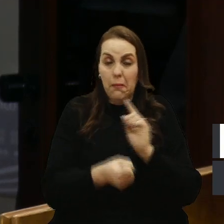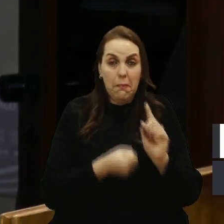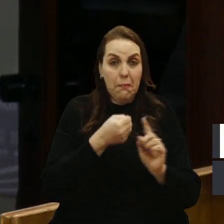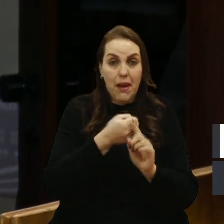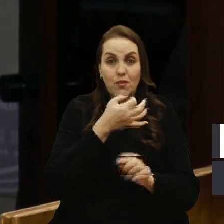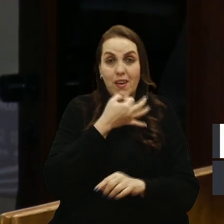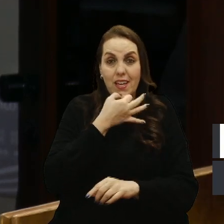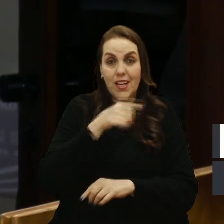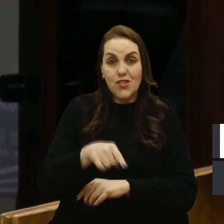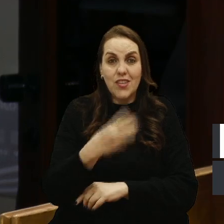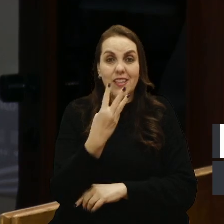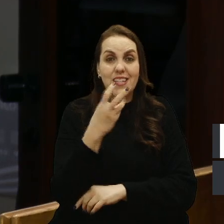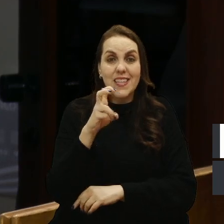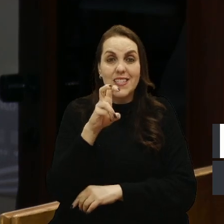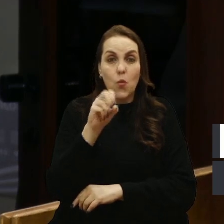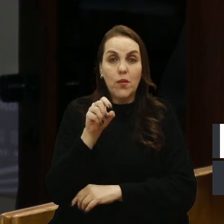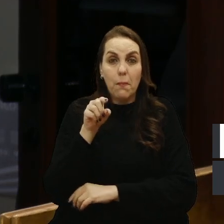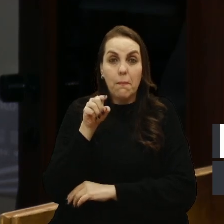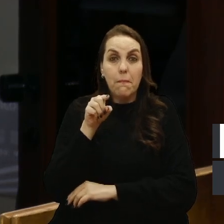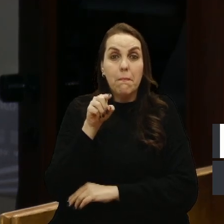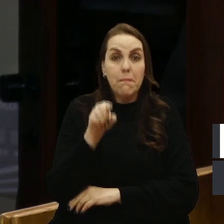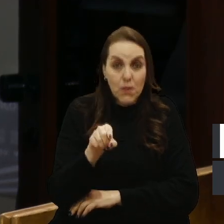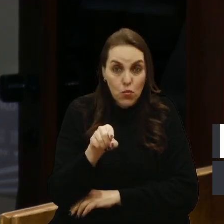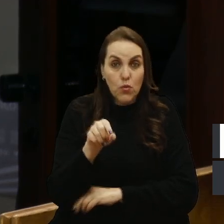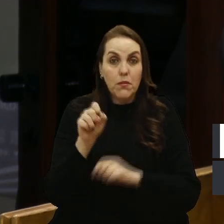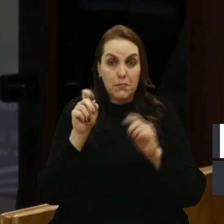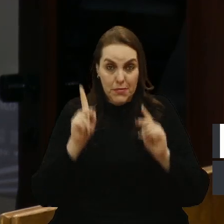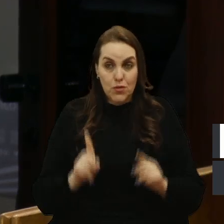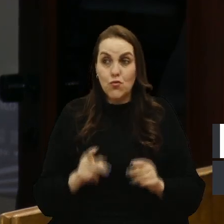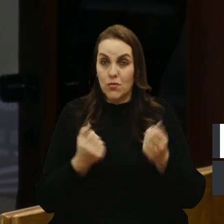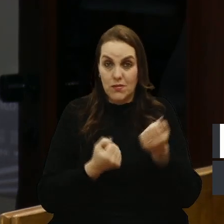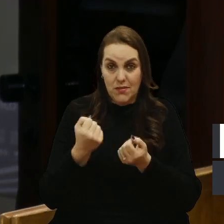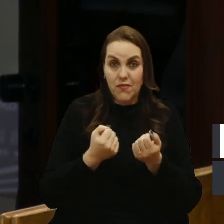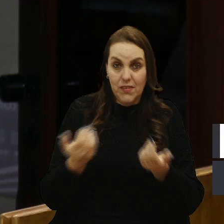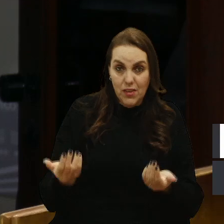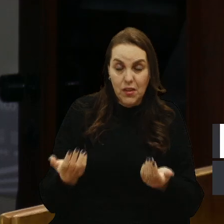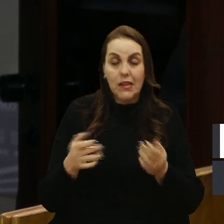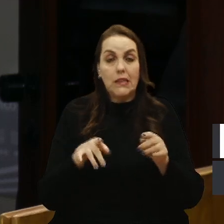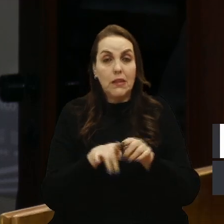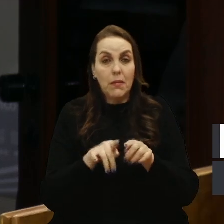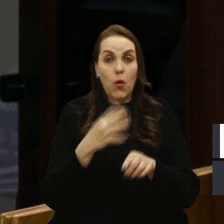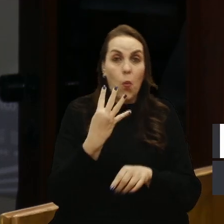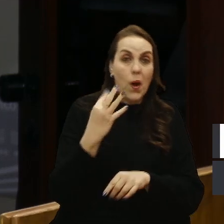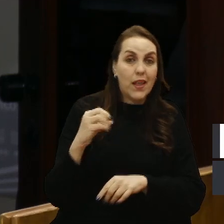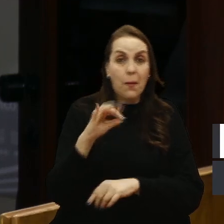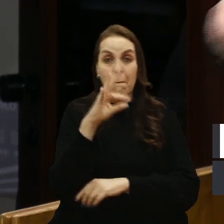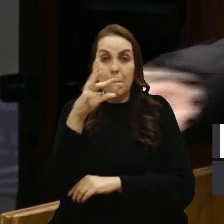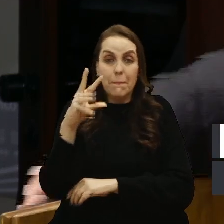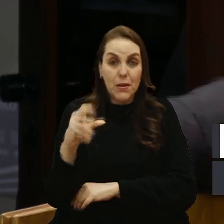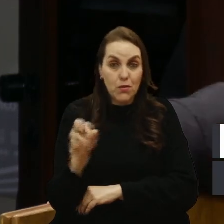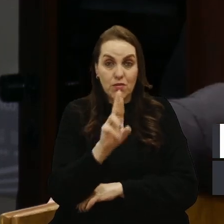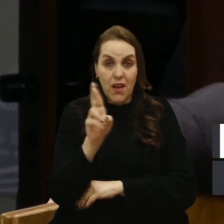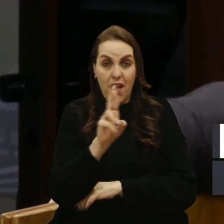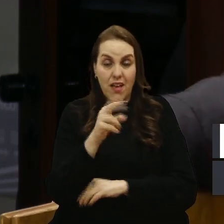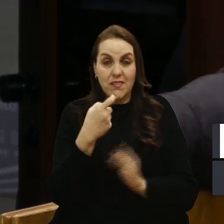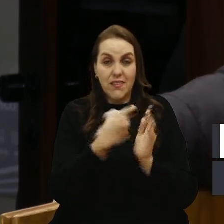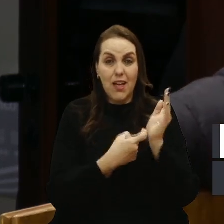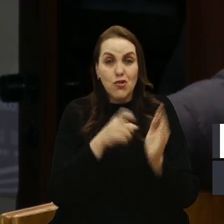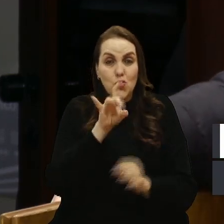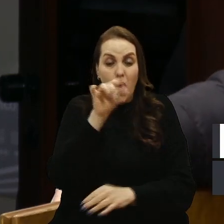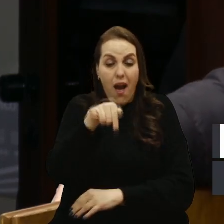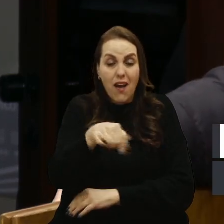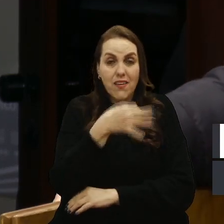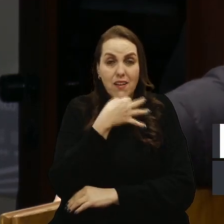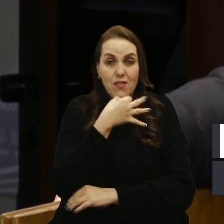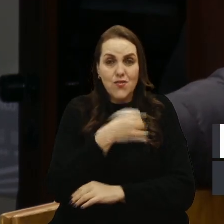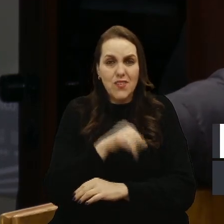do Sul 350 mil condutores, é 40 milhões de reais em taxa só de Caxias do Sul. Imagine